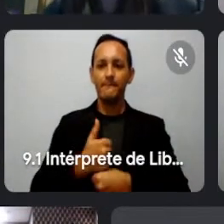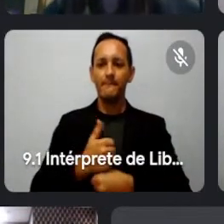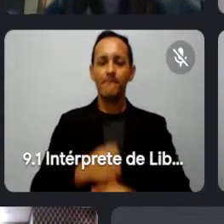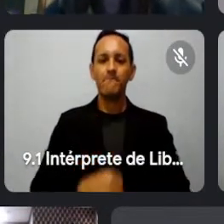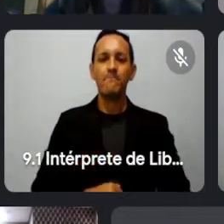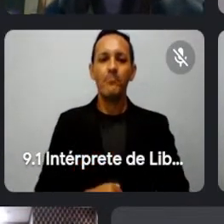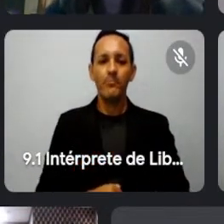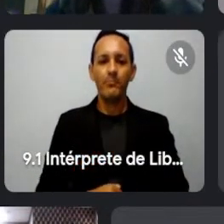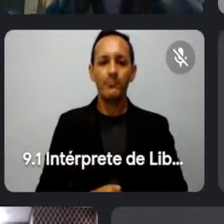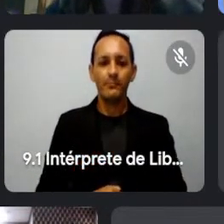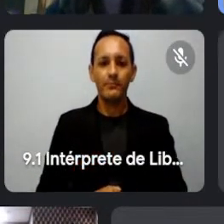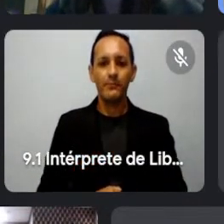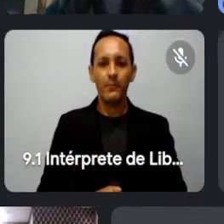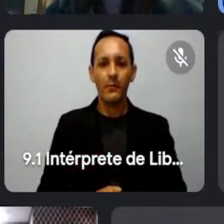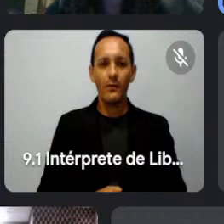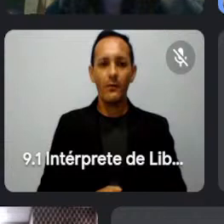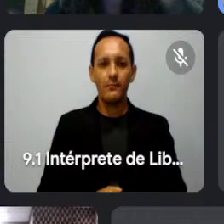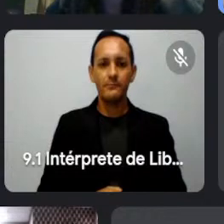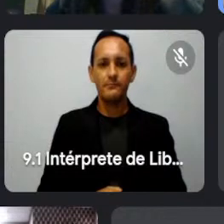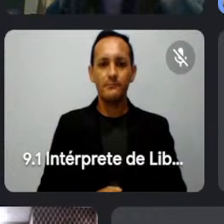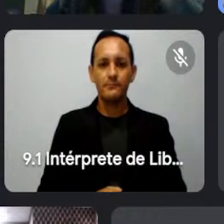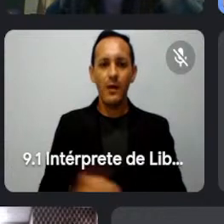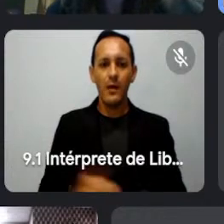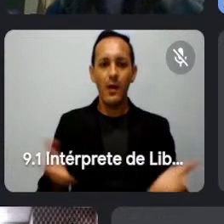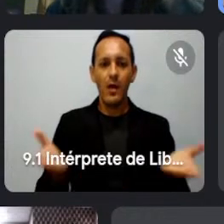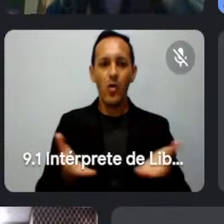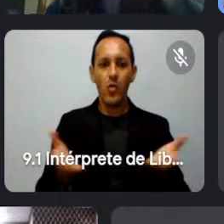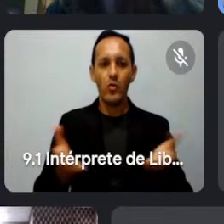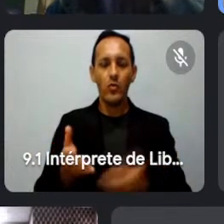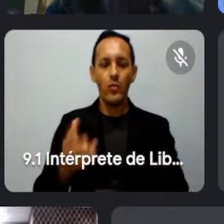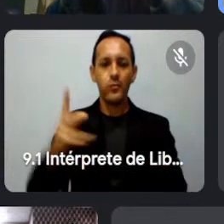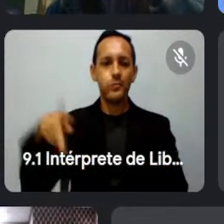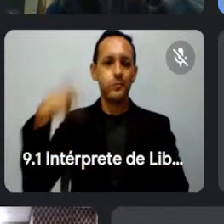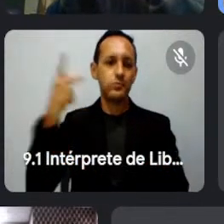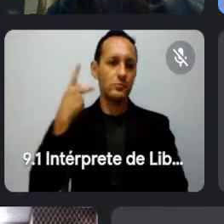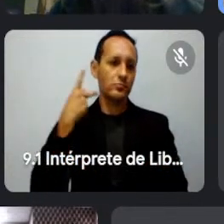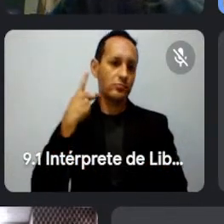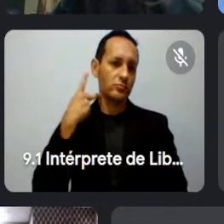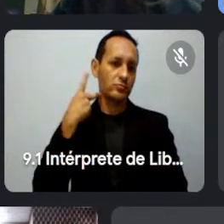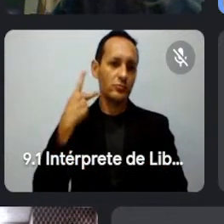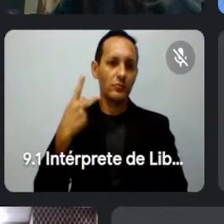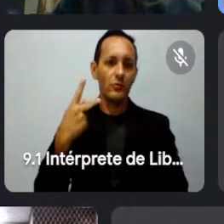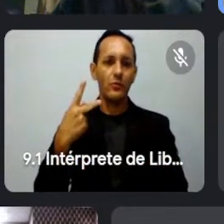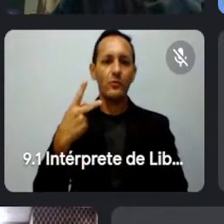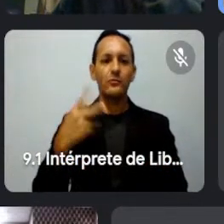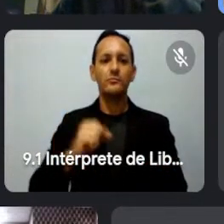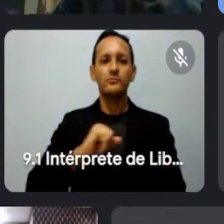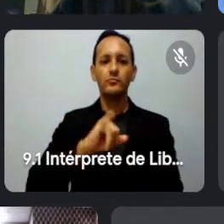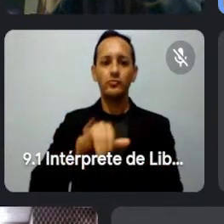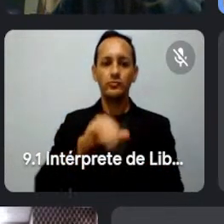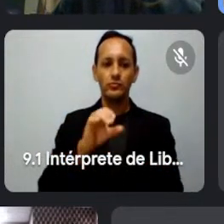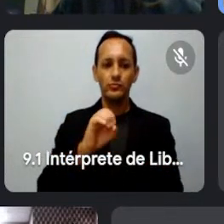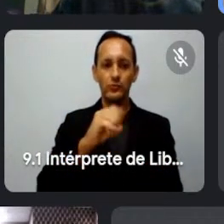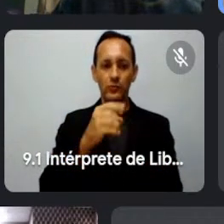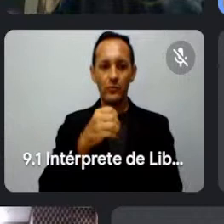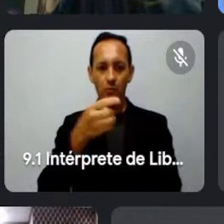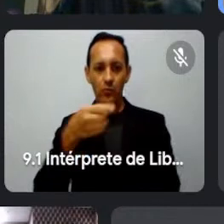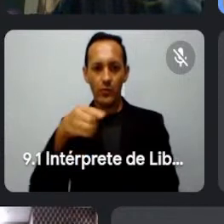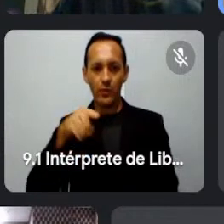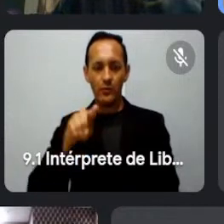cestos Obrigado excelência é boa tarde advogados Parabéns Jesus pela